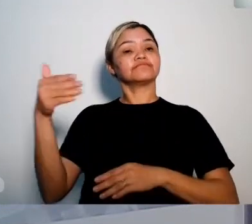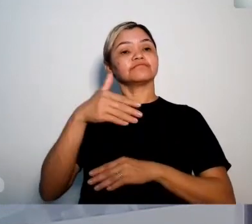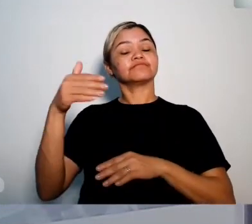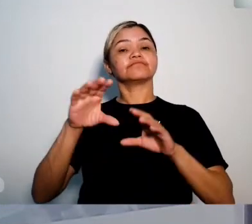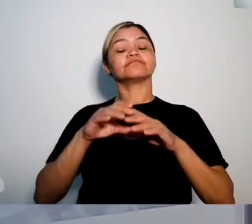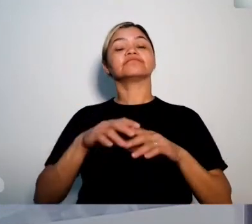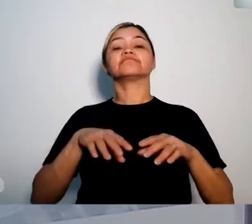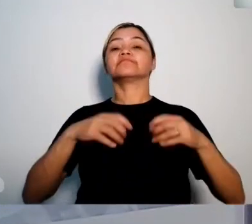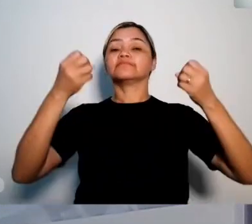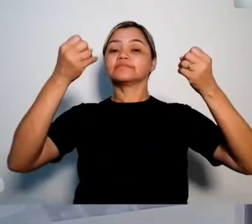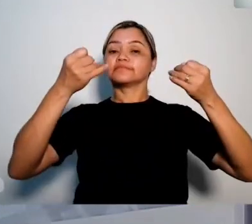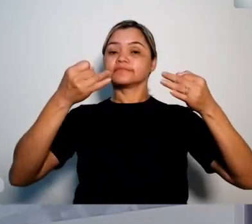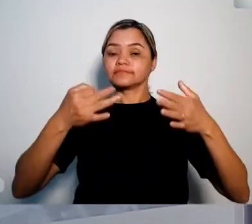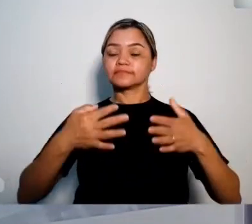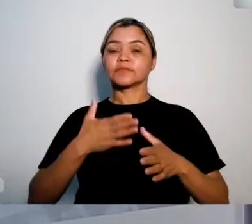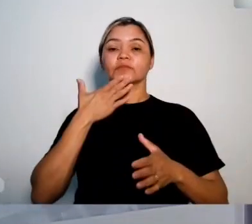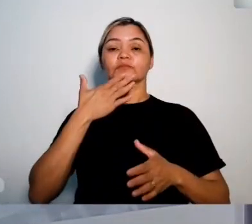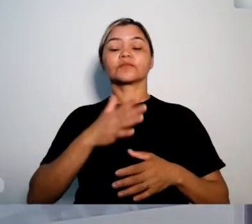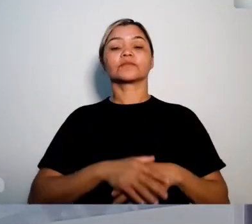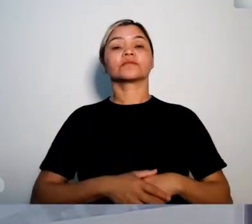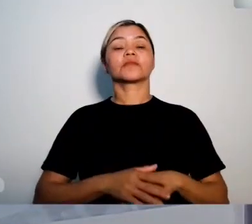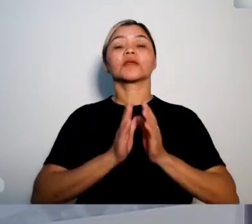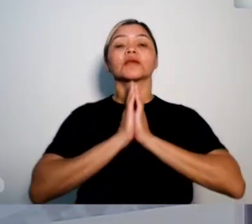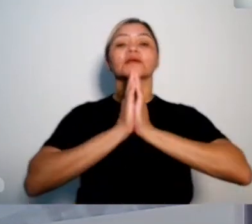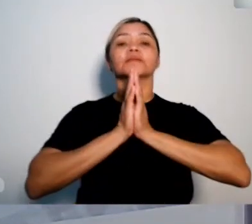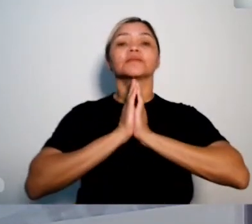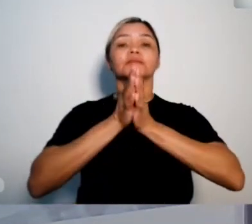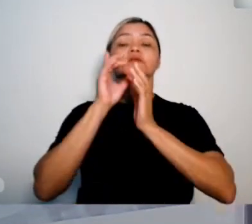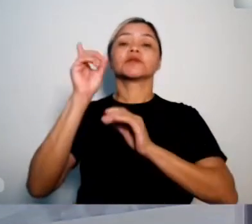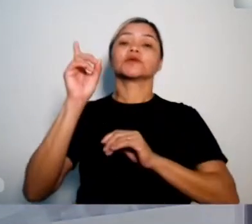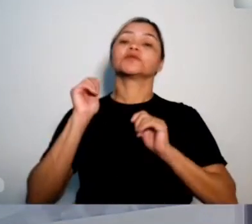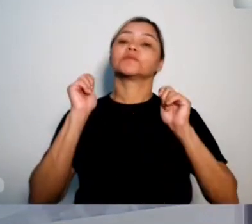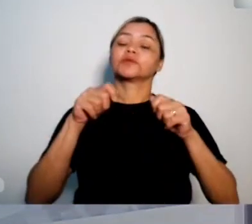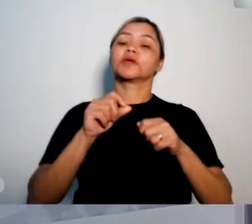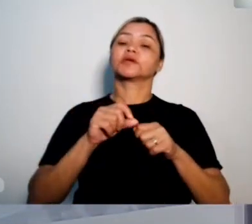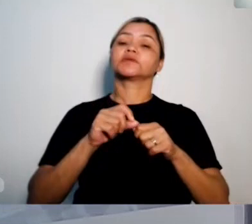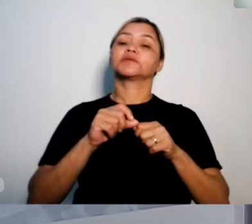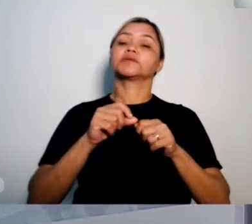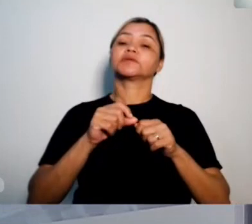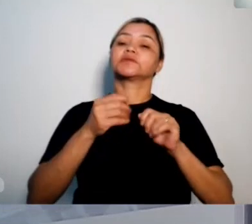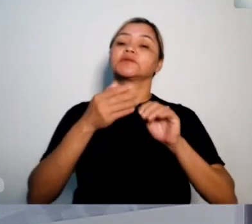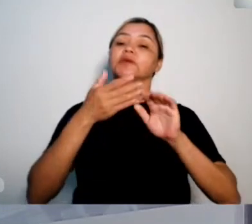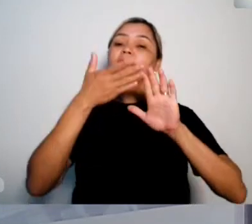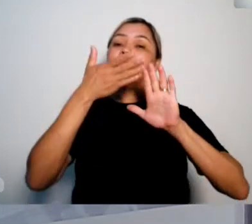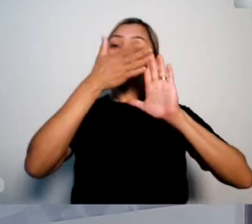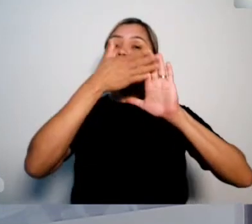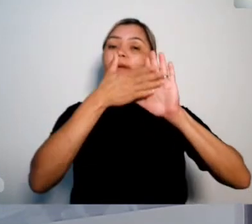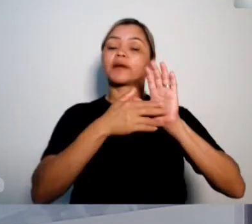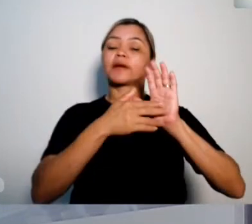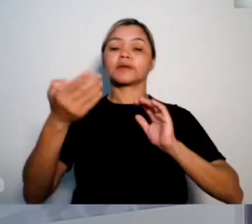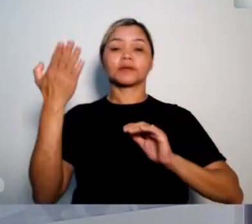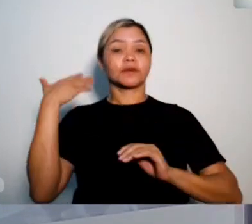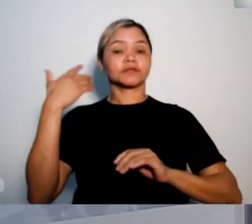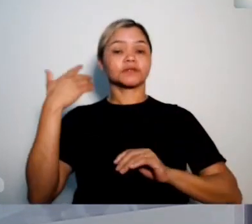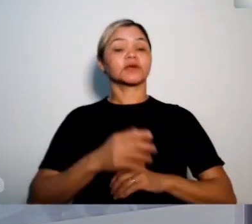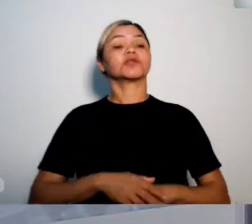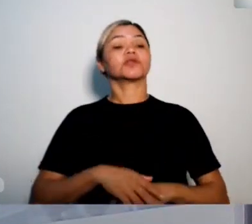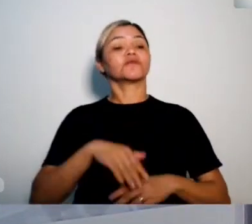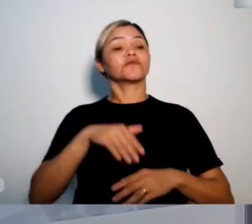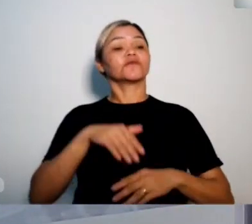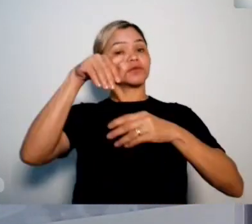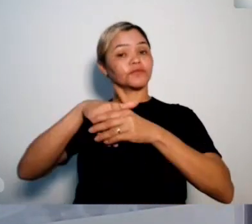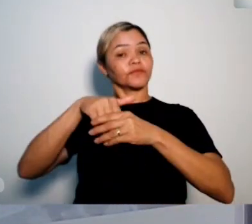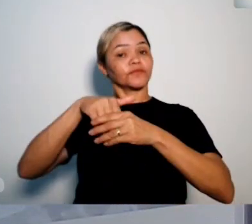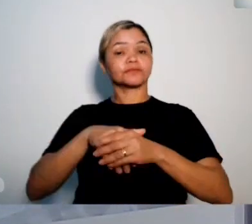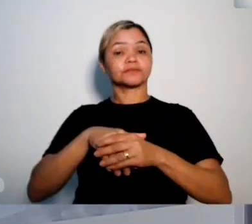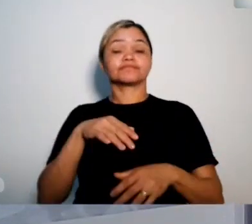explicou, pediu, pelo amor de Deus, que pudesse ser pautado na semana passada, que fosse votado, mas, infelizmente, nós